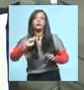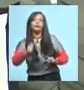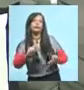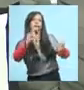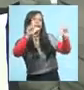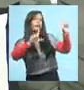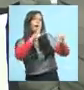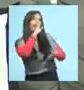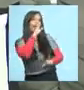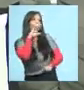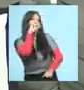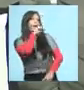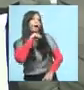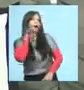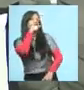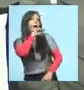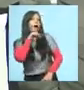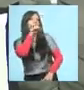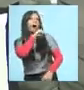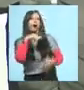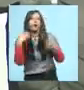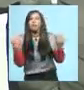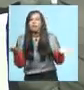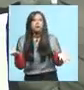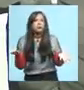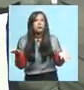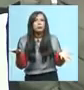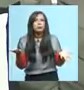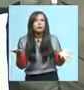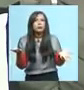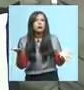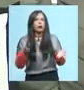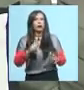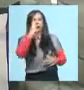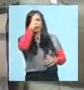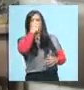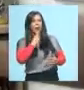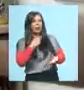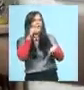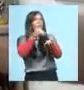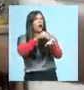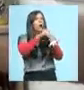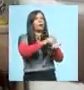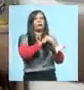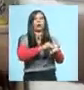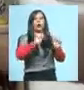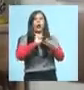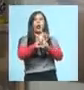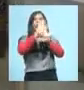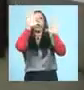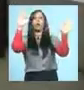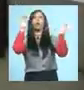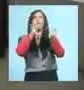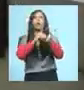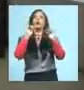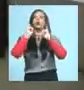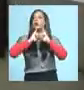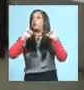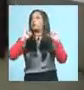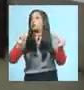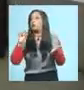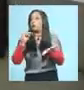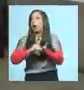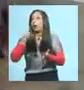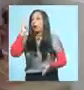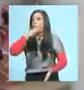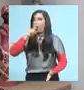vejo bocas se mexendo. Vejo apenas as imagens, mas o conteúdo dessa informação eu não